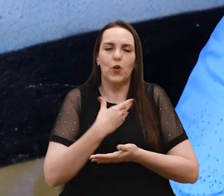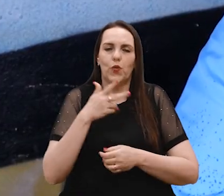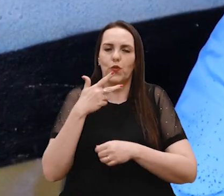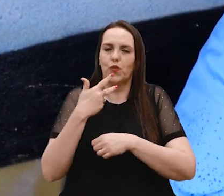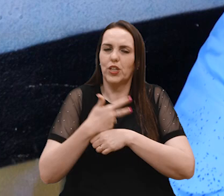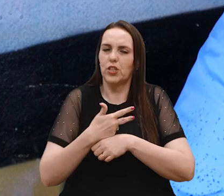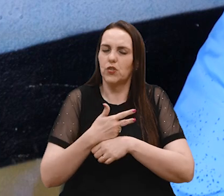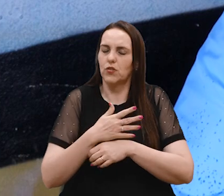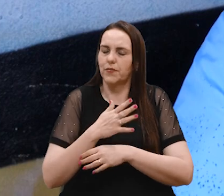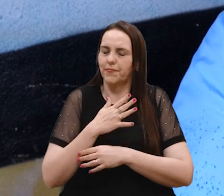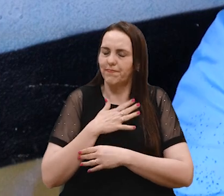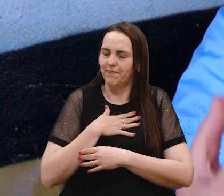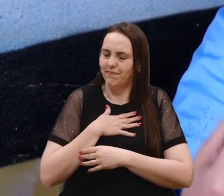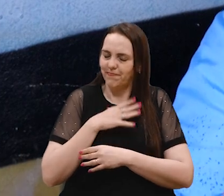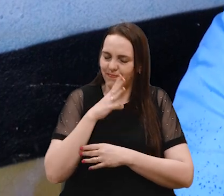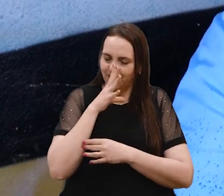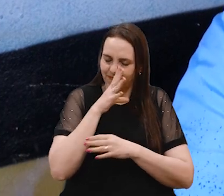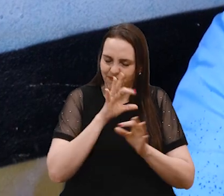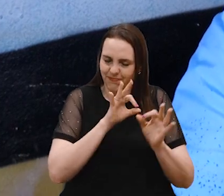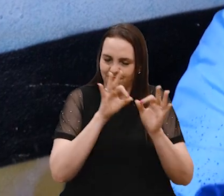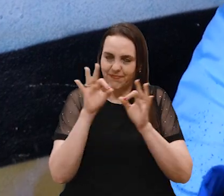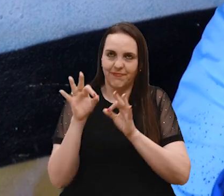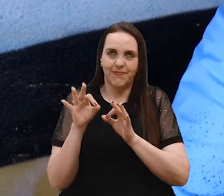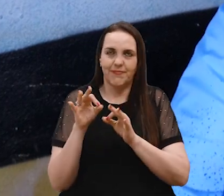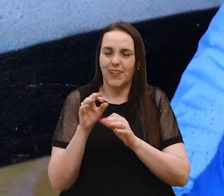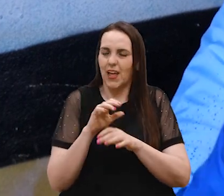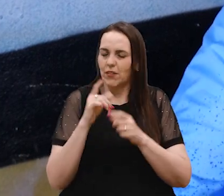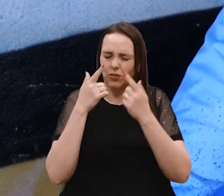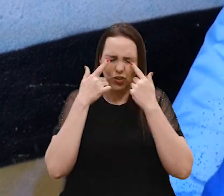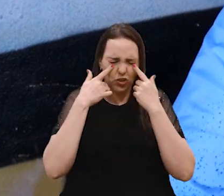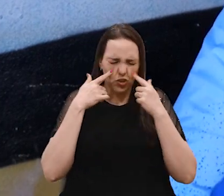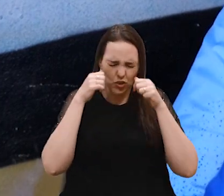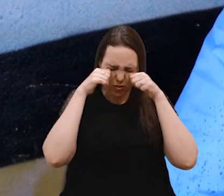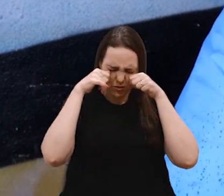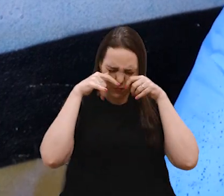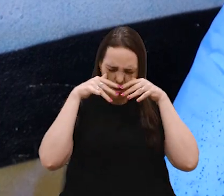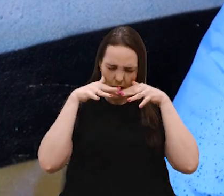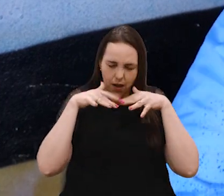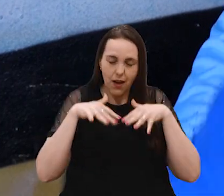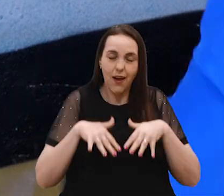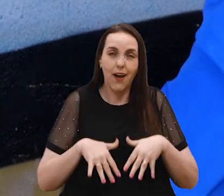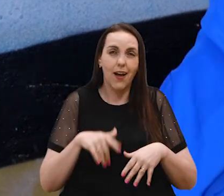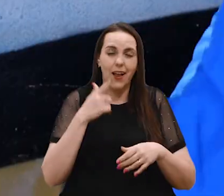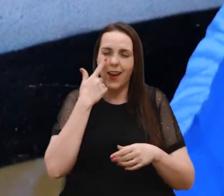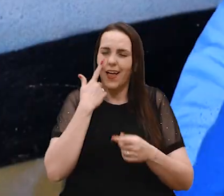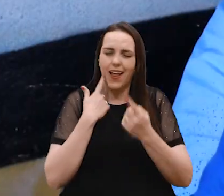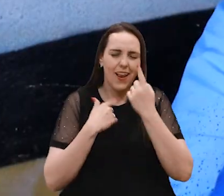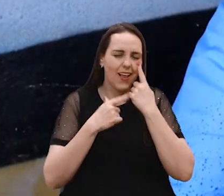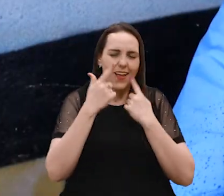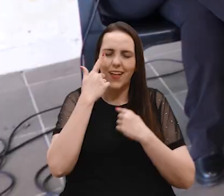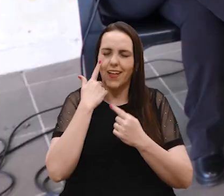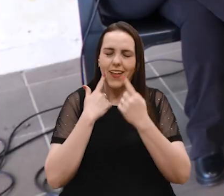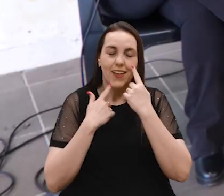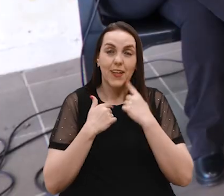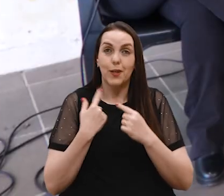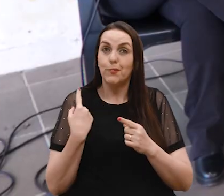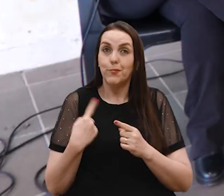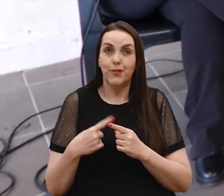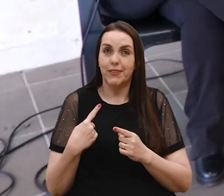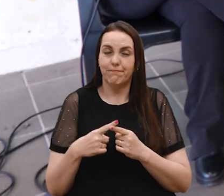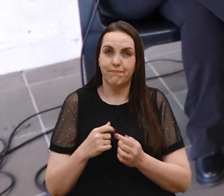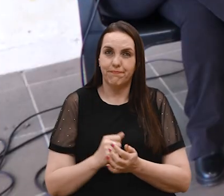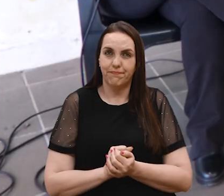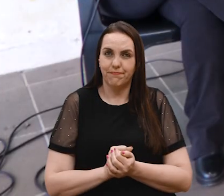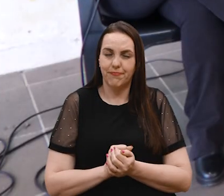vídeo. Gente, eu assisti, eu não conseguia parar de chorar. As lágrimas corriam assim. Por